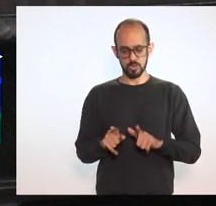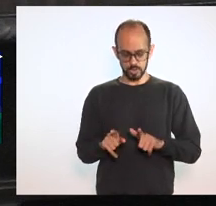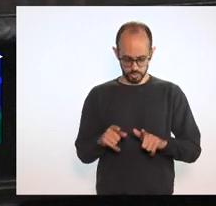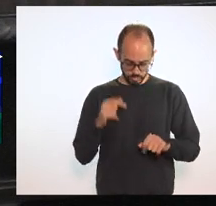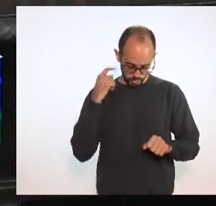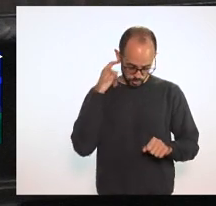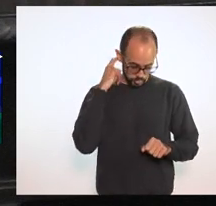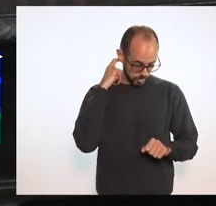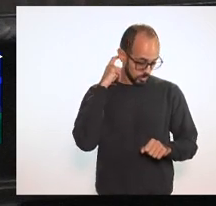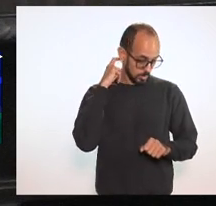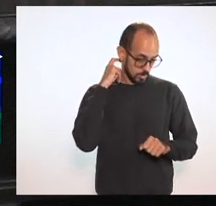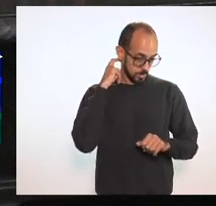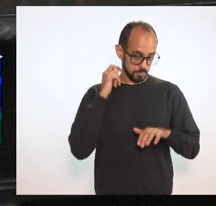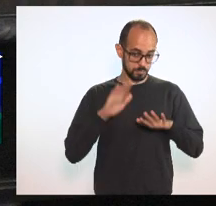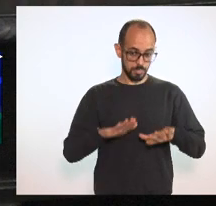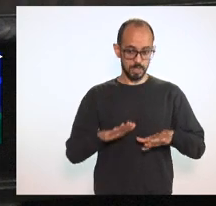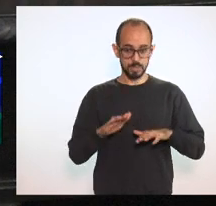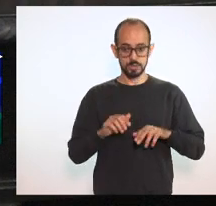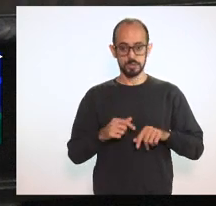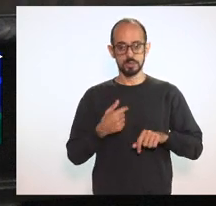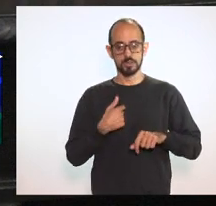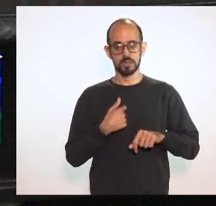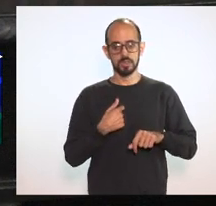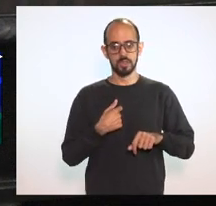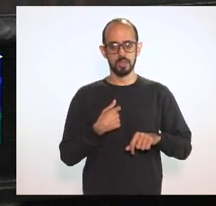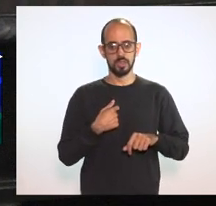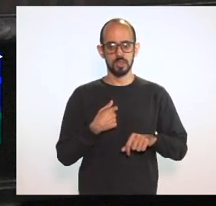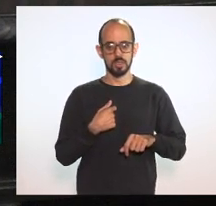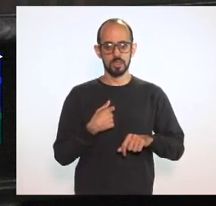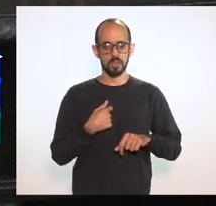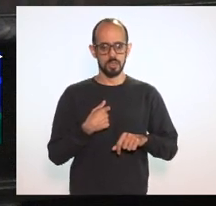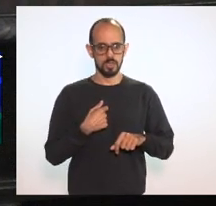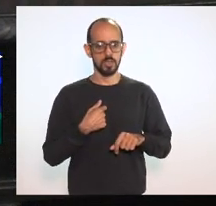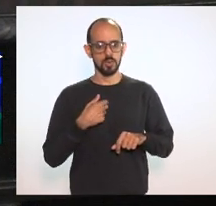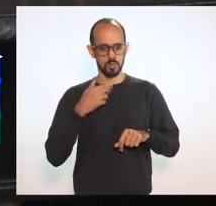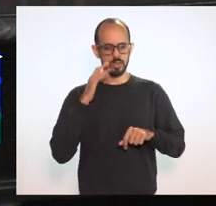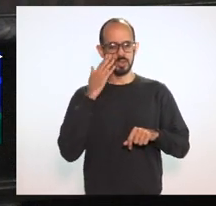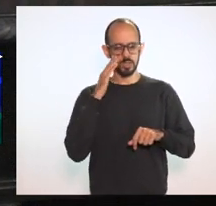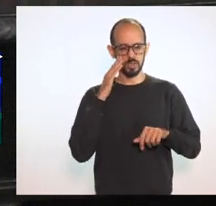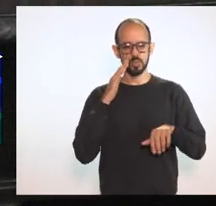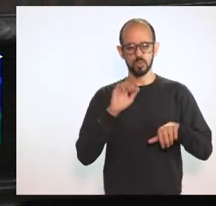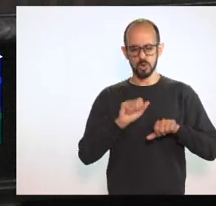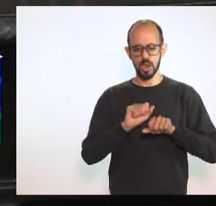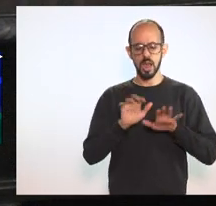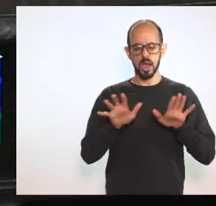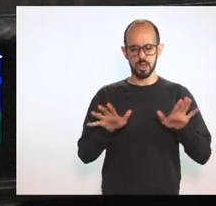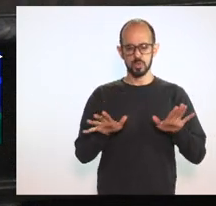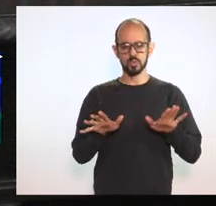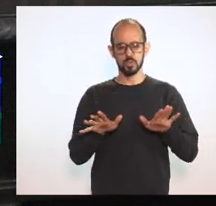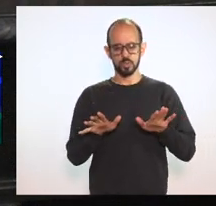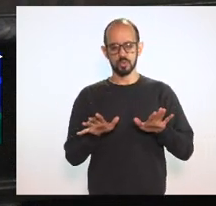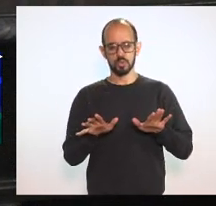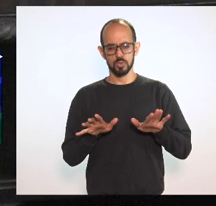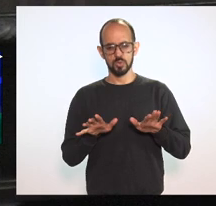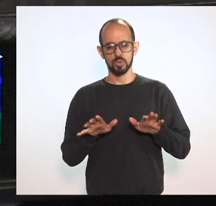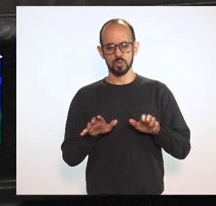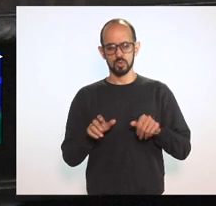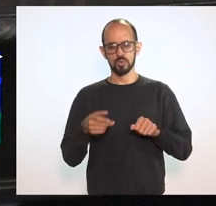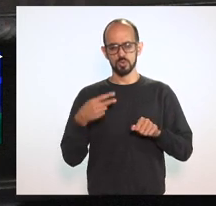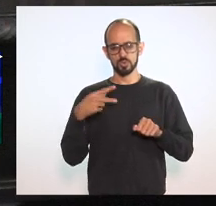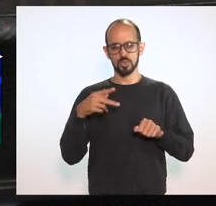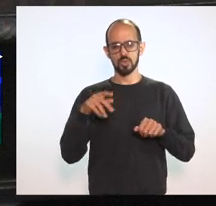maior mas eu fico Deputado dos polos embora entendendo perfeitamente o seu olhar jurídico